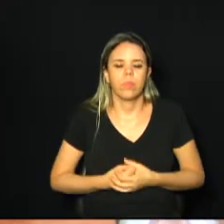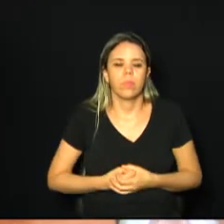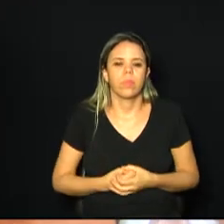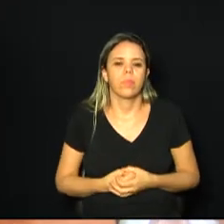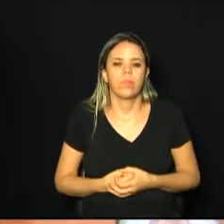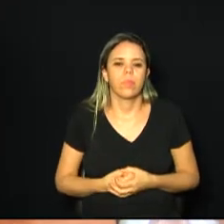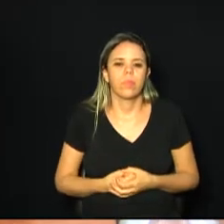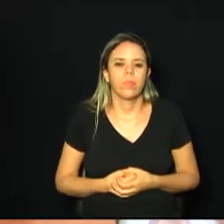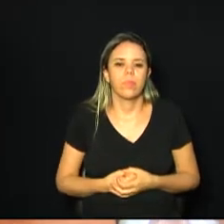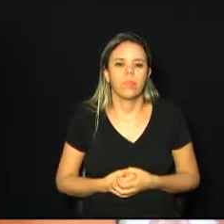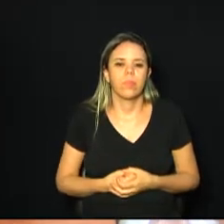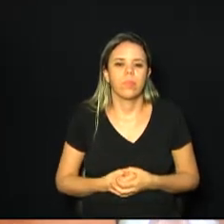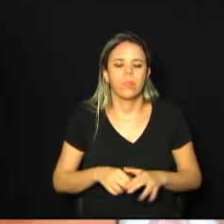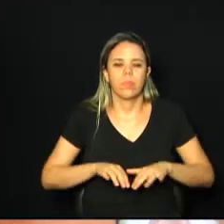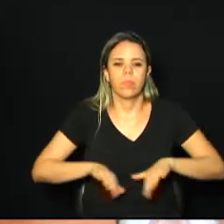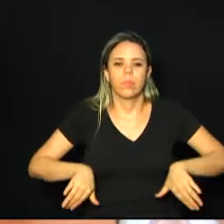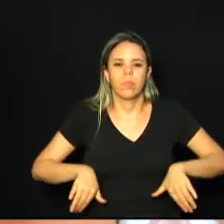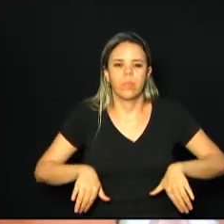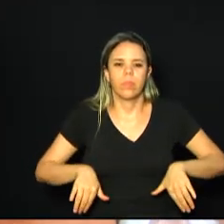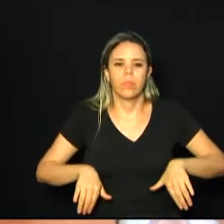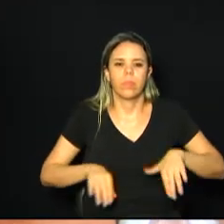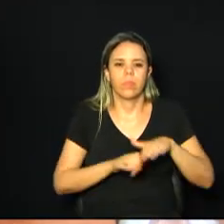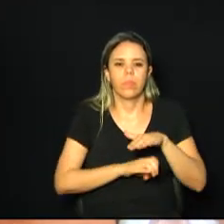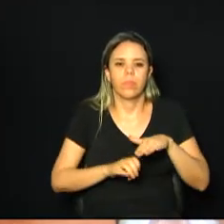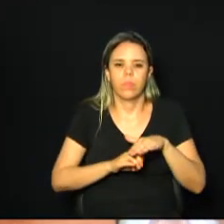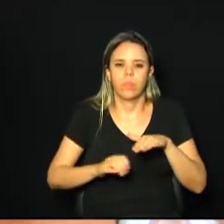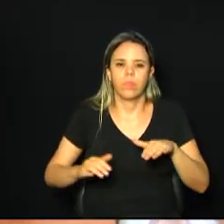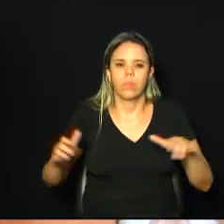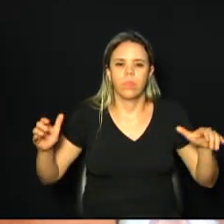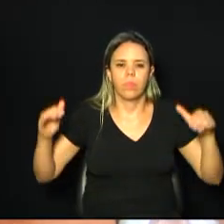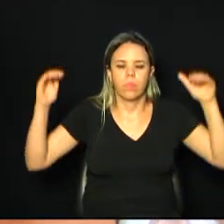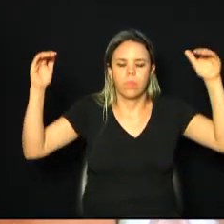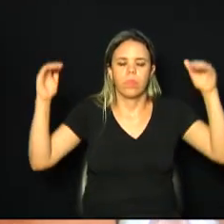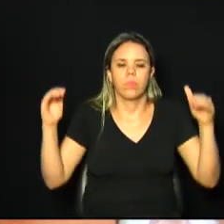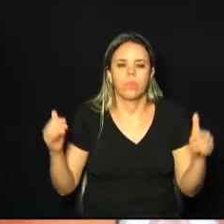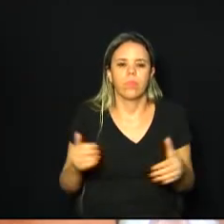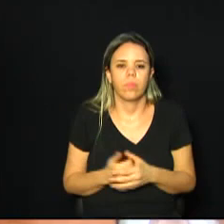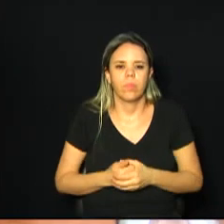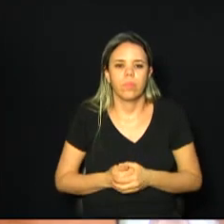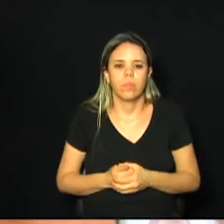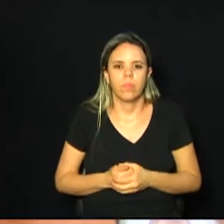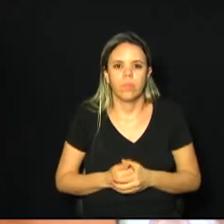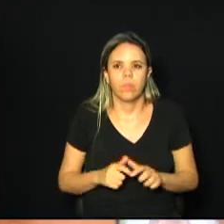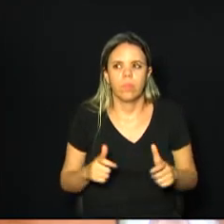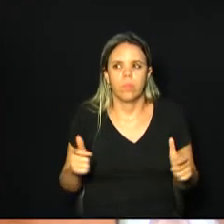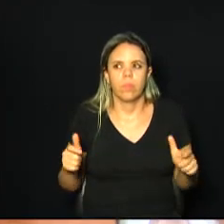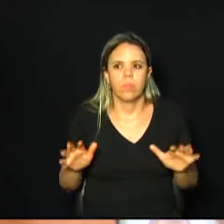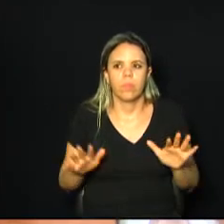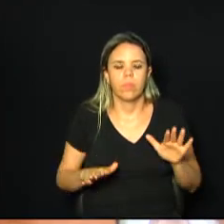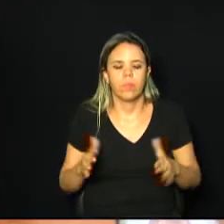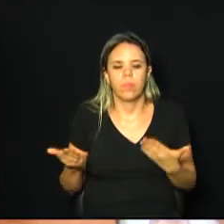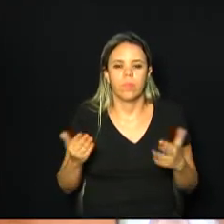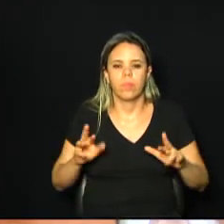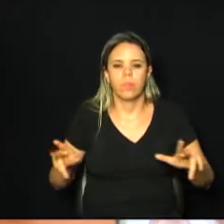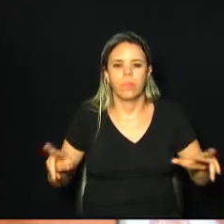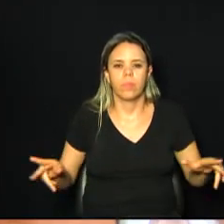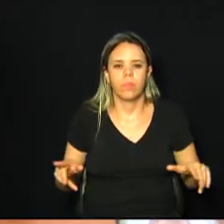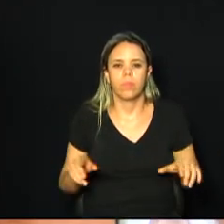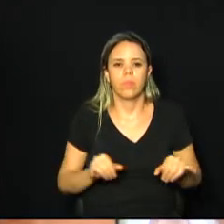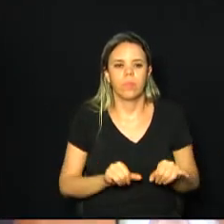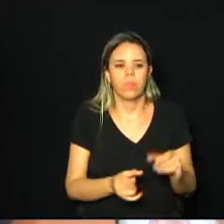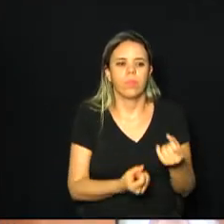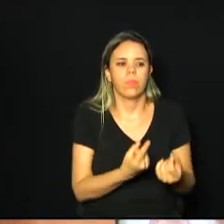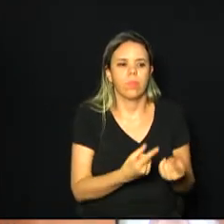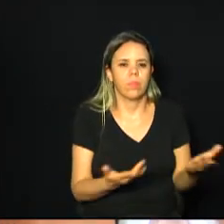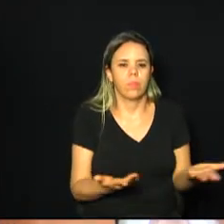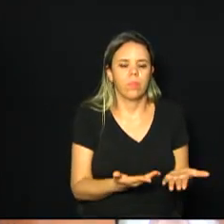não distingue o pequeno do grande, e muito menos do enorme. Então, quem tem um carrinho de pipoca